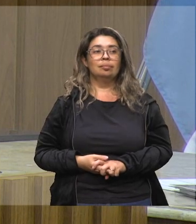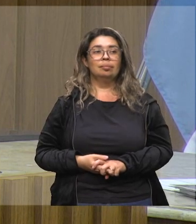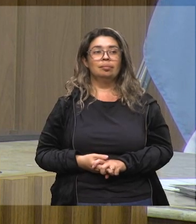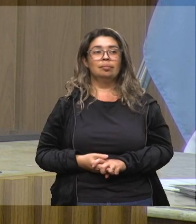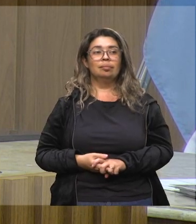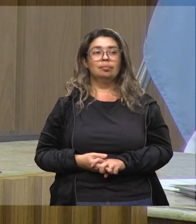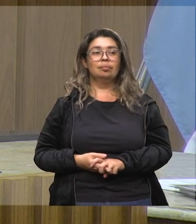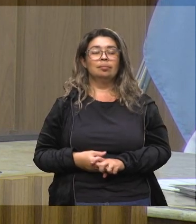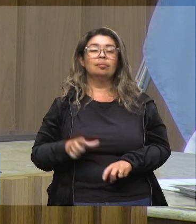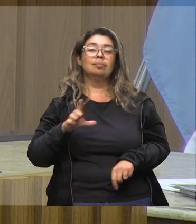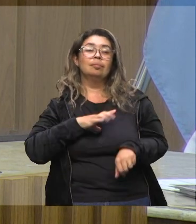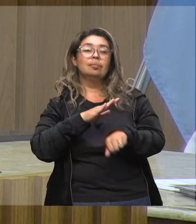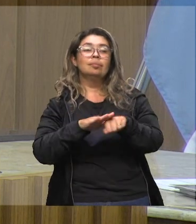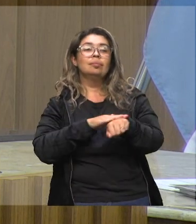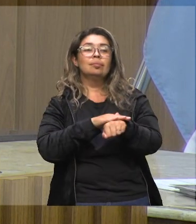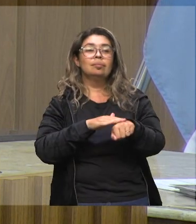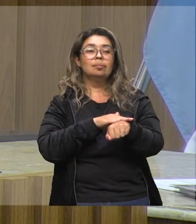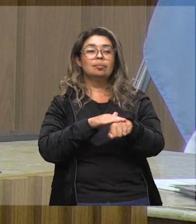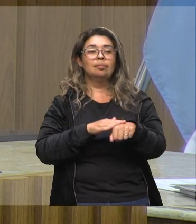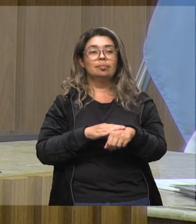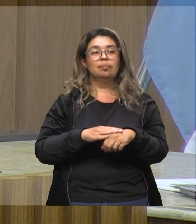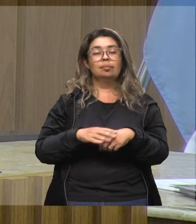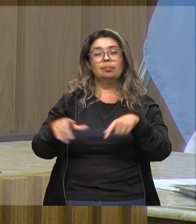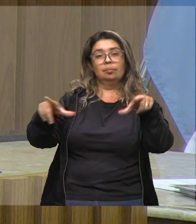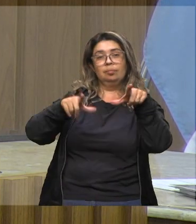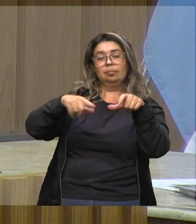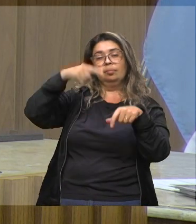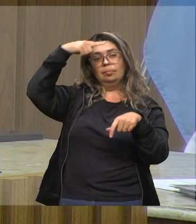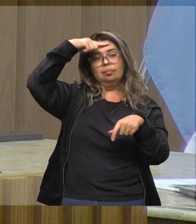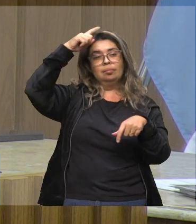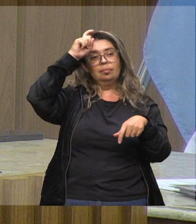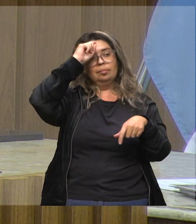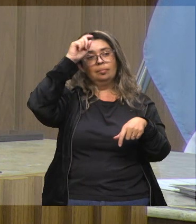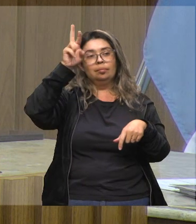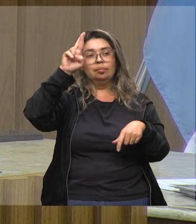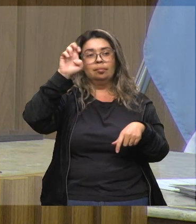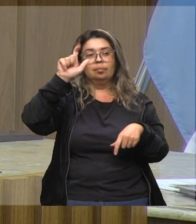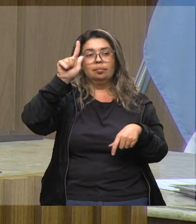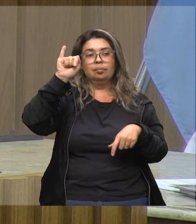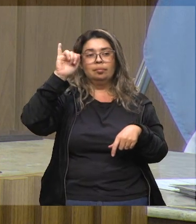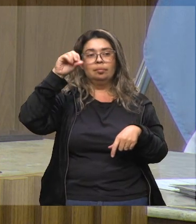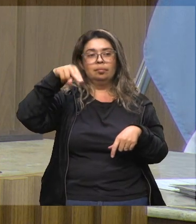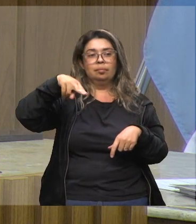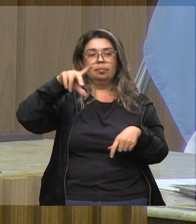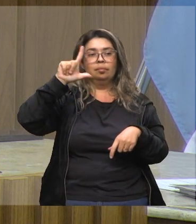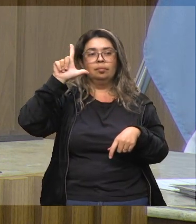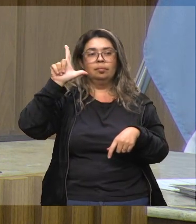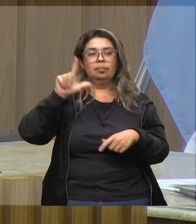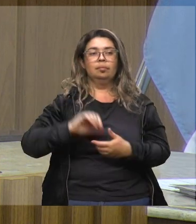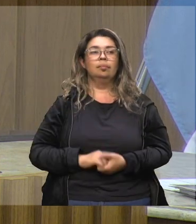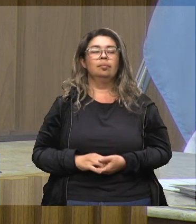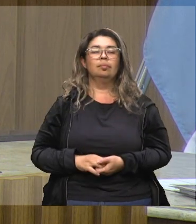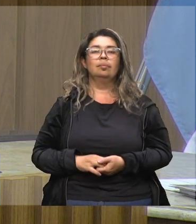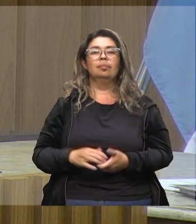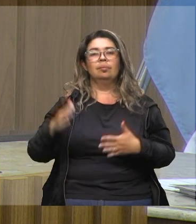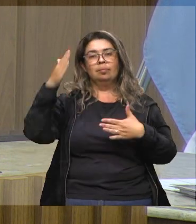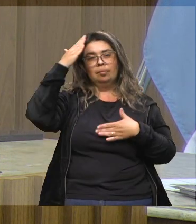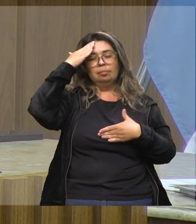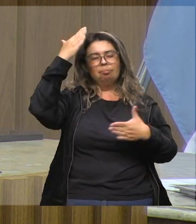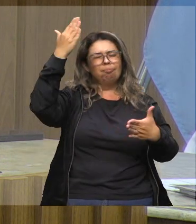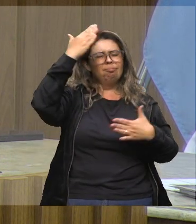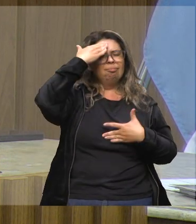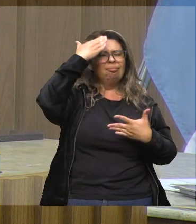A gente tem conversado com alguns funcionários também do Hospital Regional. Agradecer